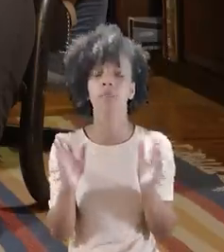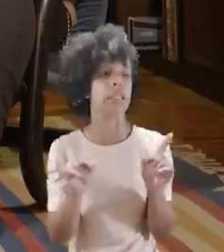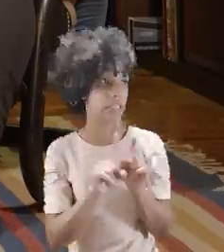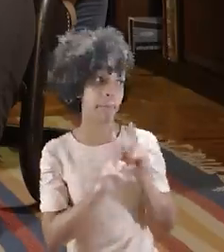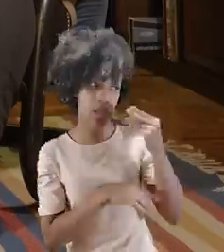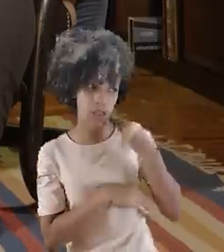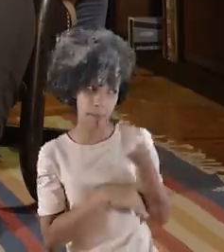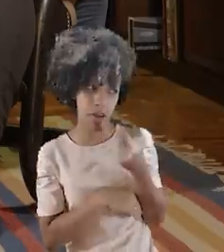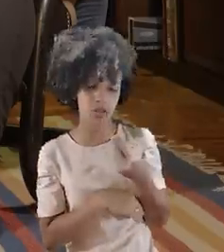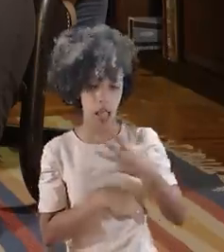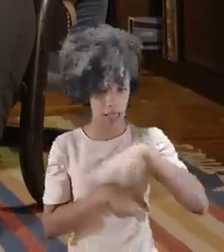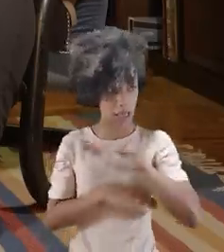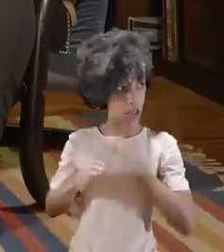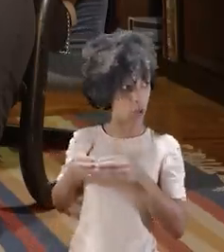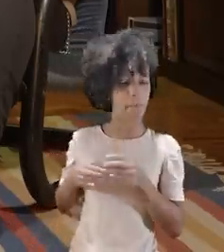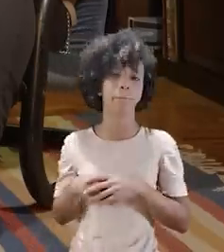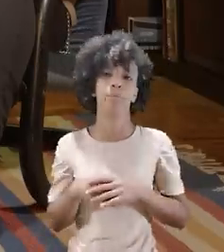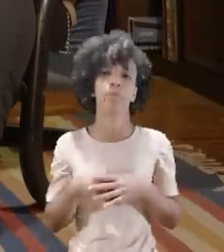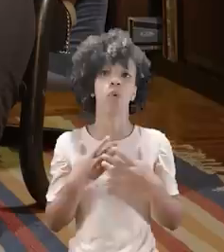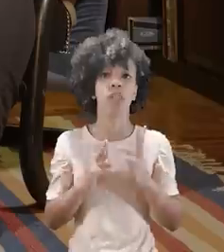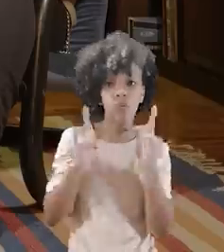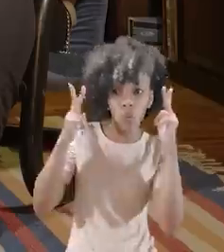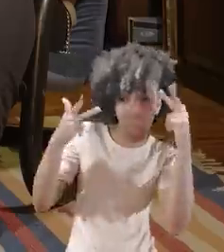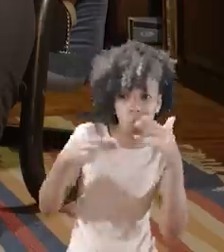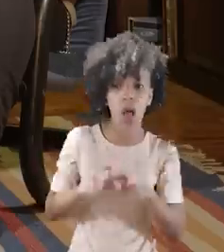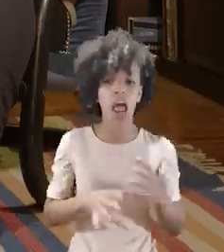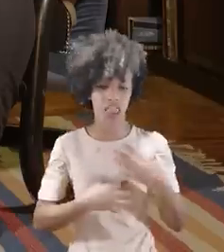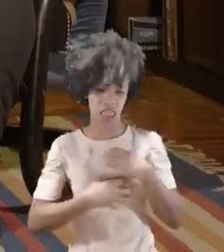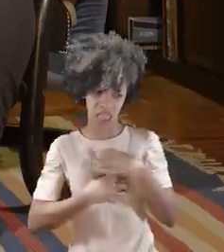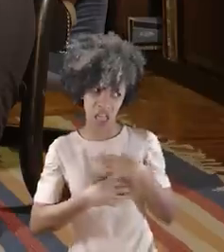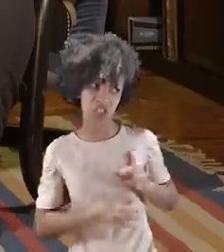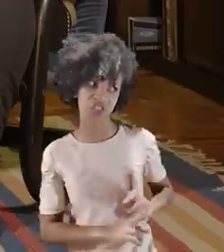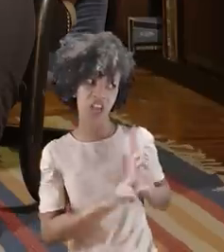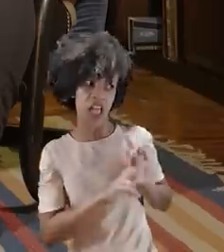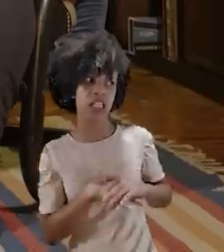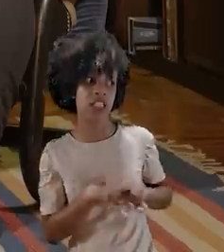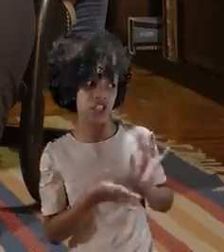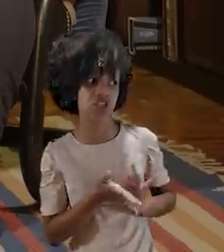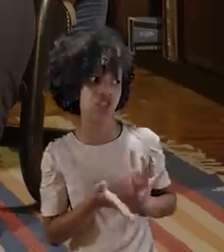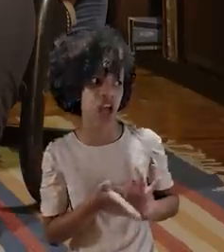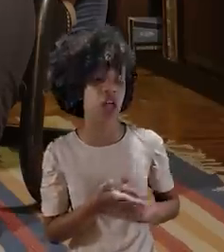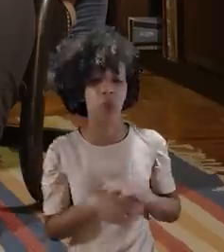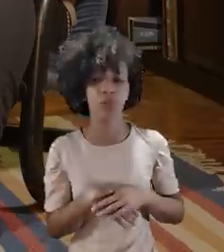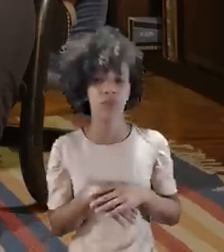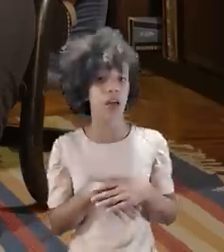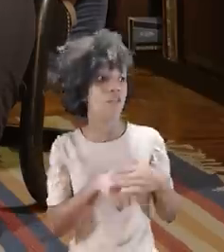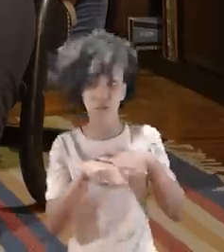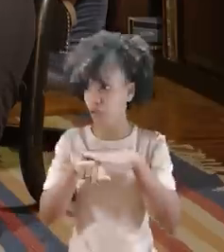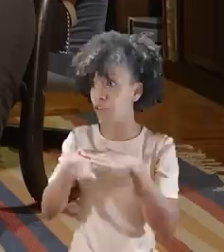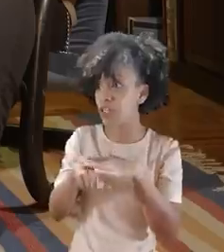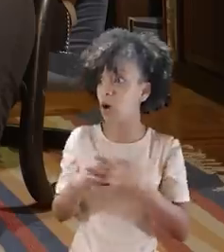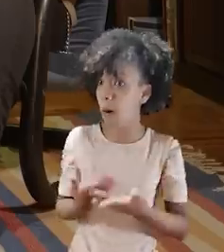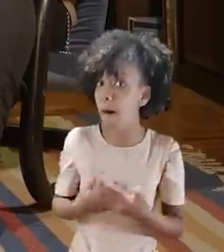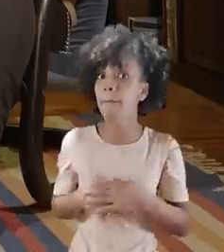vida não é um relato aqui de bastidores quando ele foi lá cortar contigo e dava para sentir a diferença assim ele realmente ele ficou foi o dia